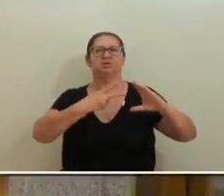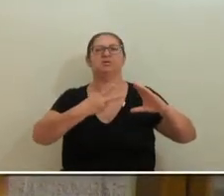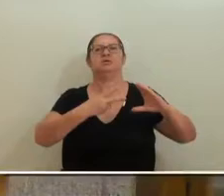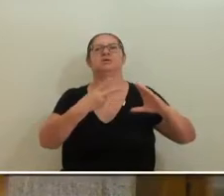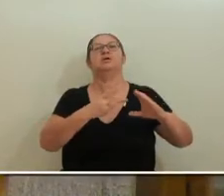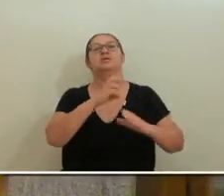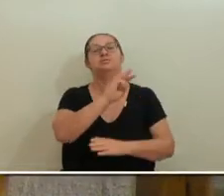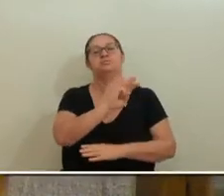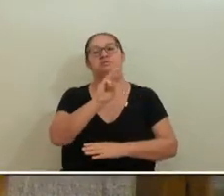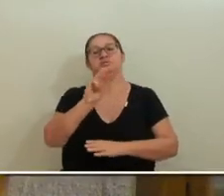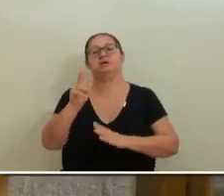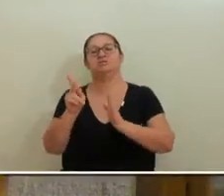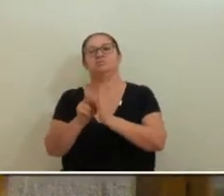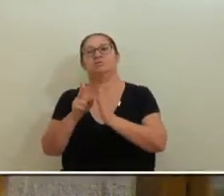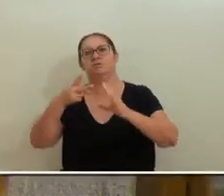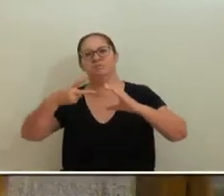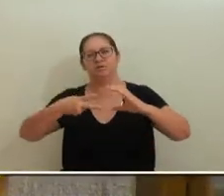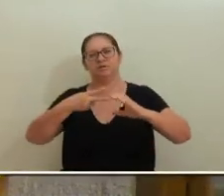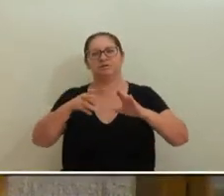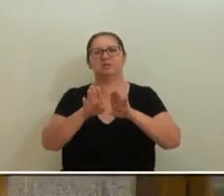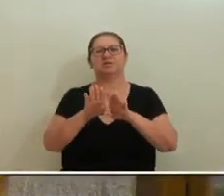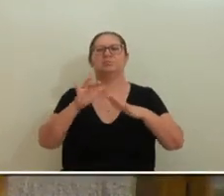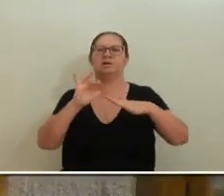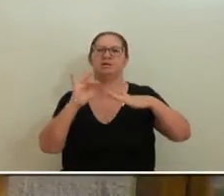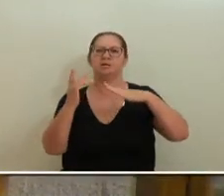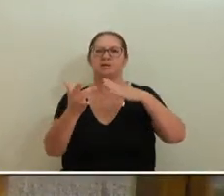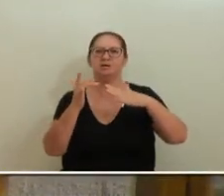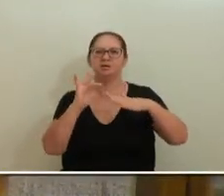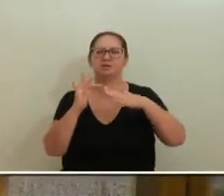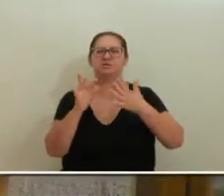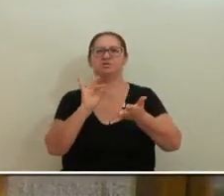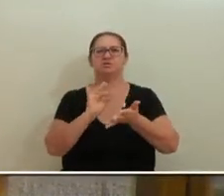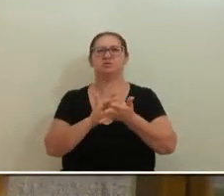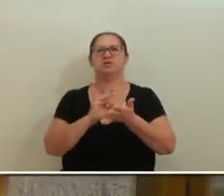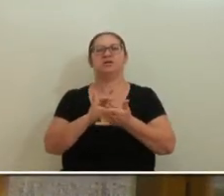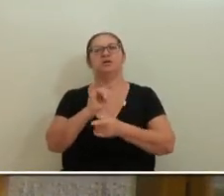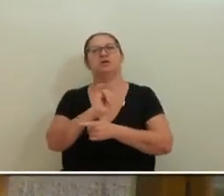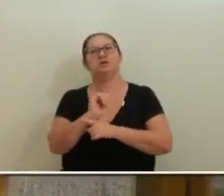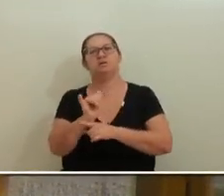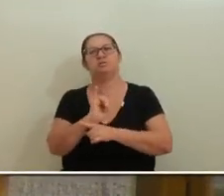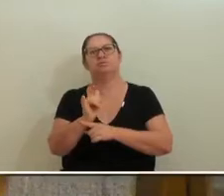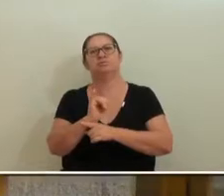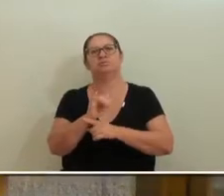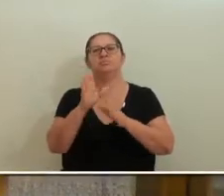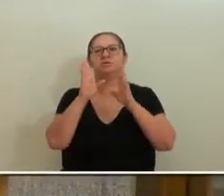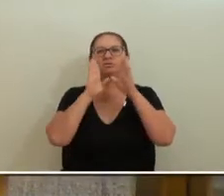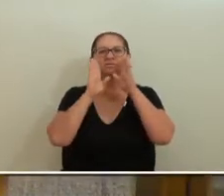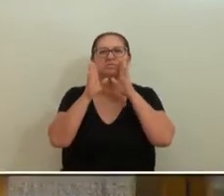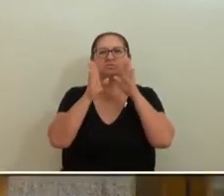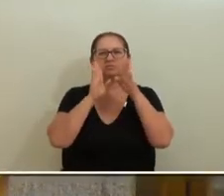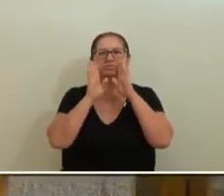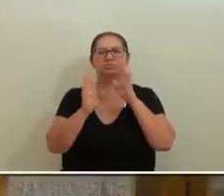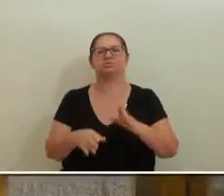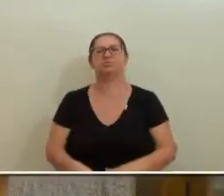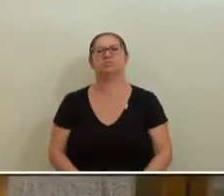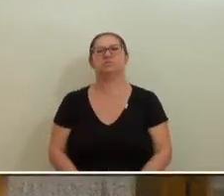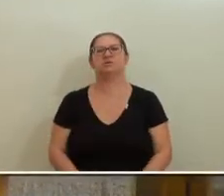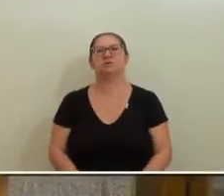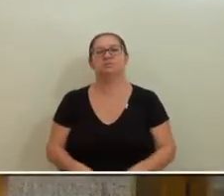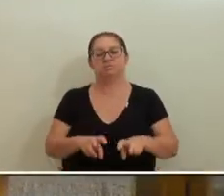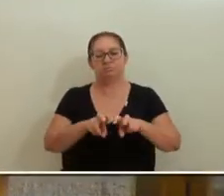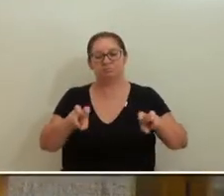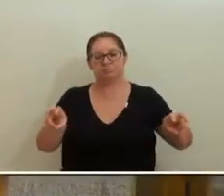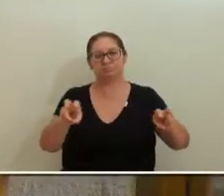da Câmara e nas nossas redes sociais oficiais, via YouTube e Facebook. Para compor a mesa de